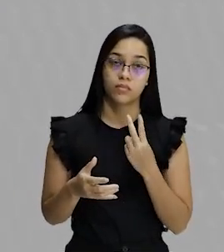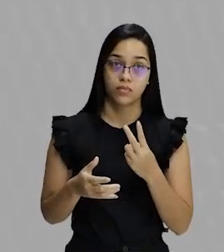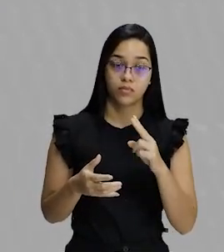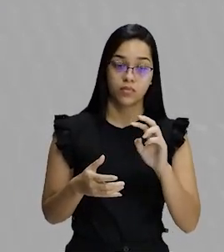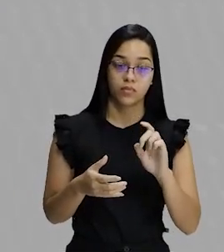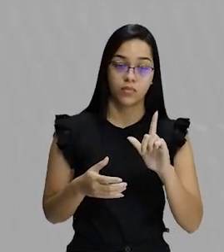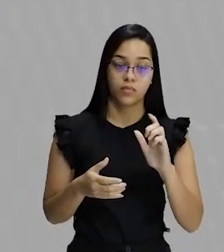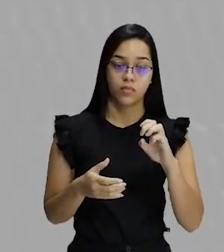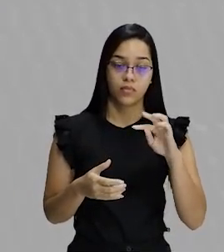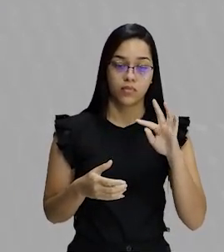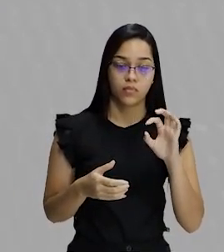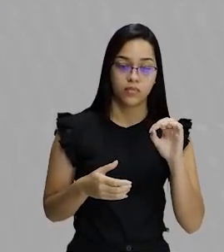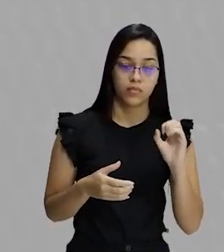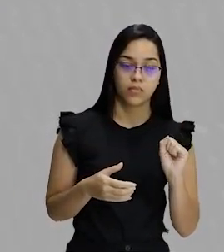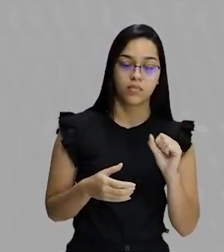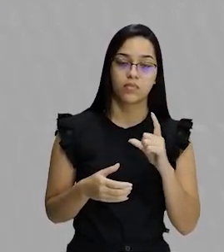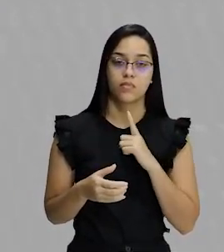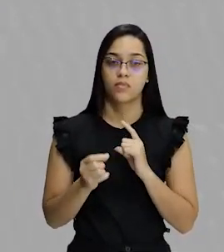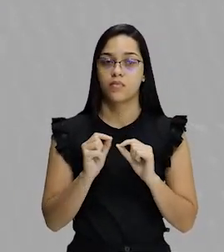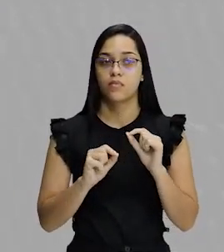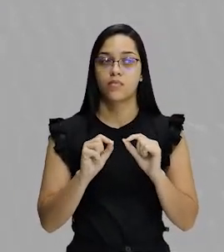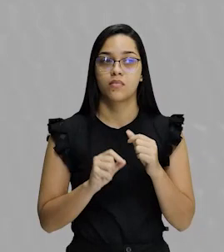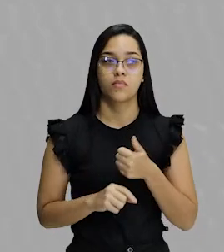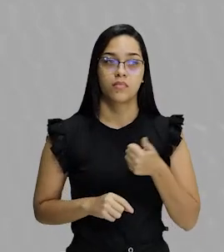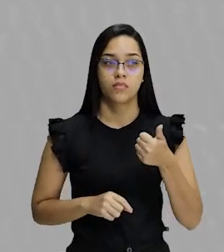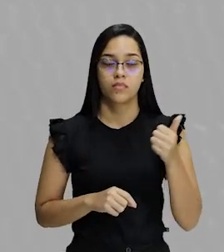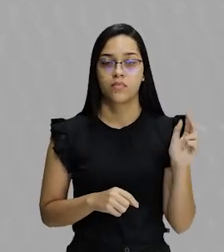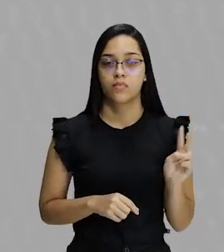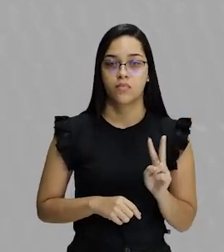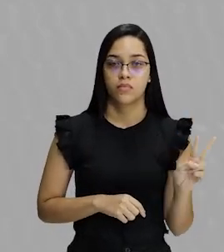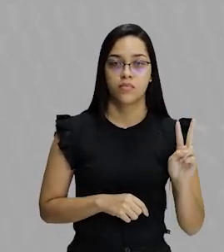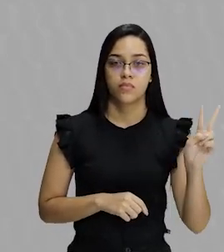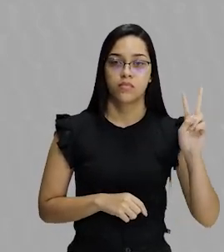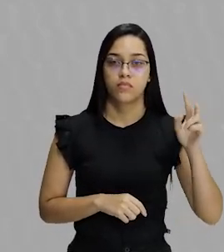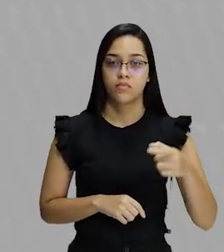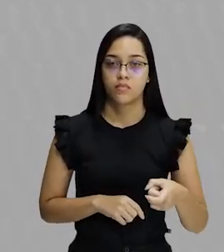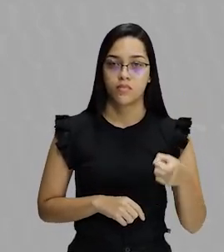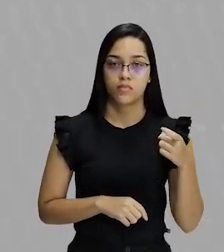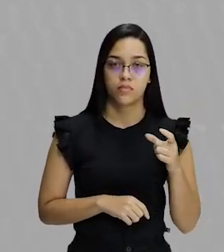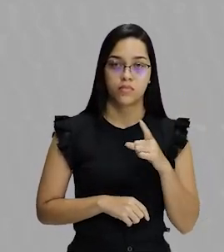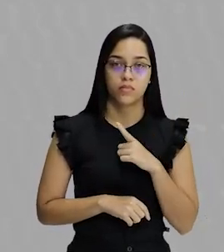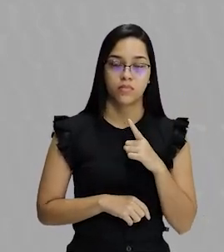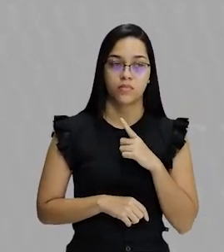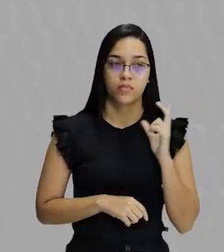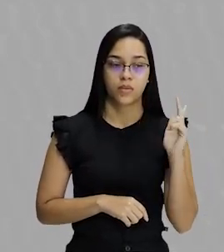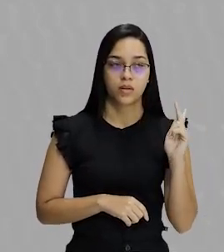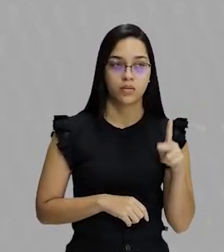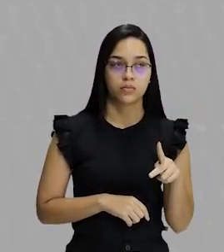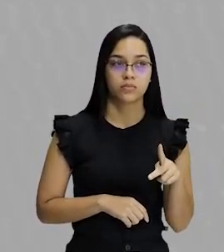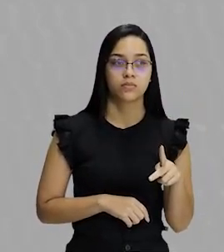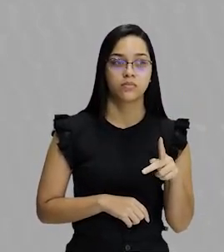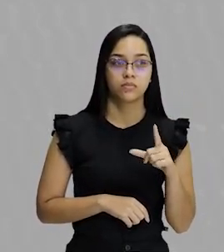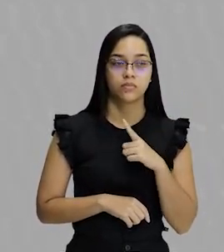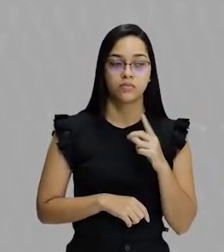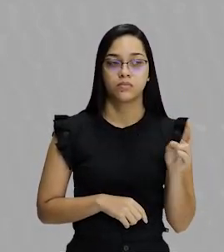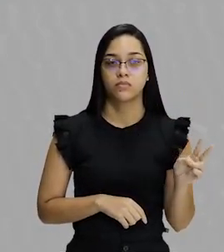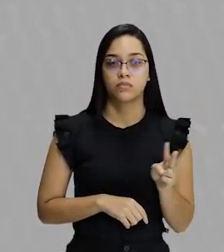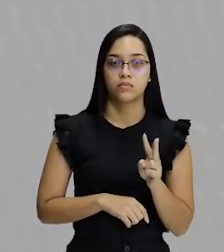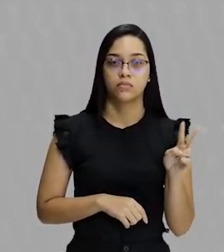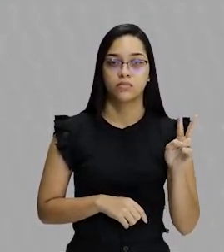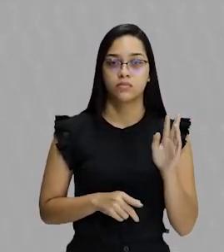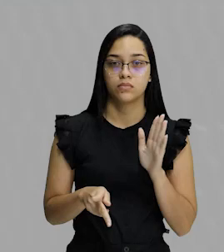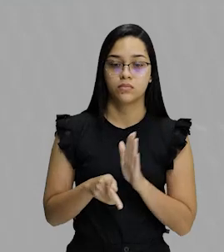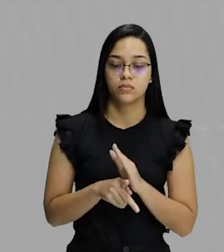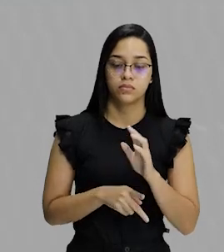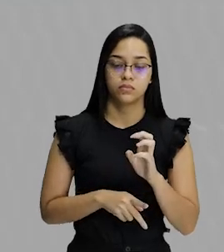elementos, claro, né, um par, sendo que o primeiro valor, o x, desse ponto P, é um valor do